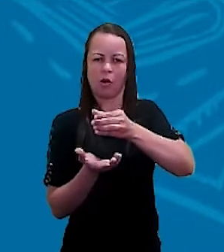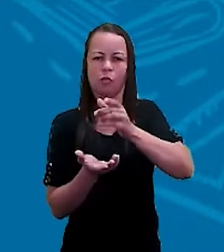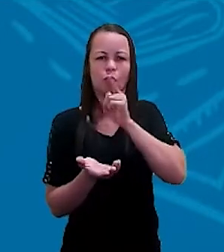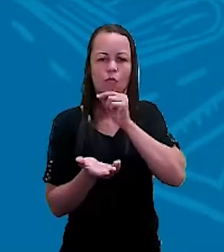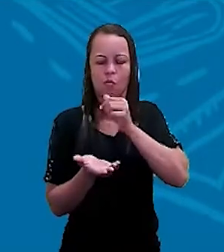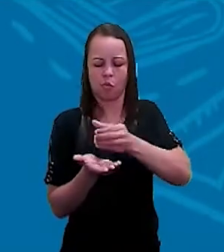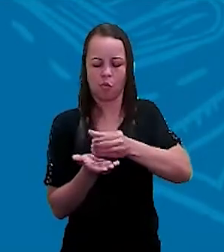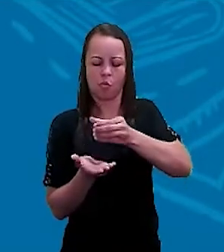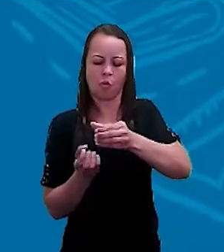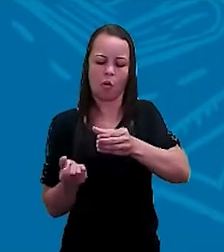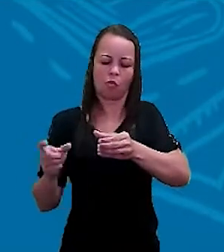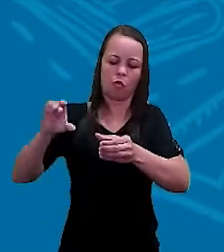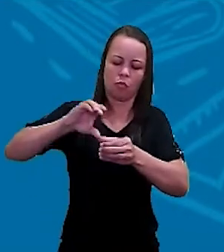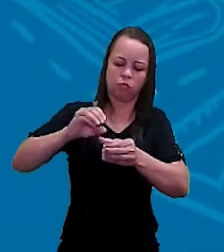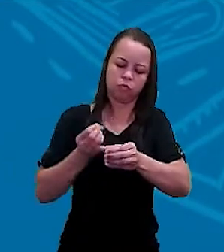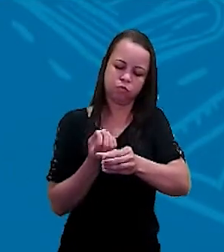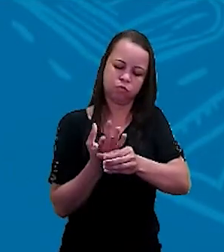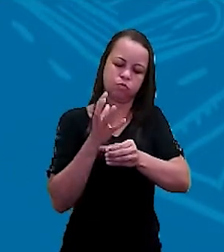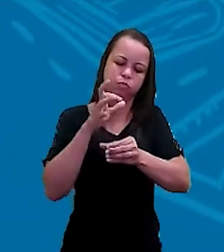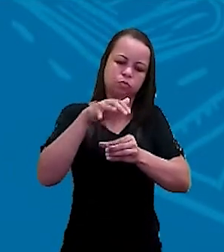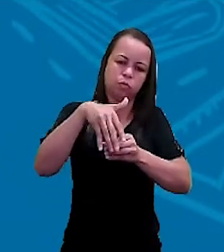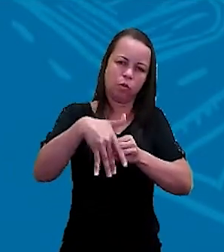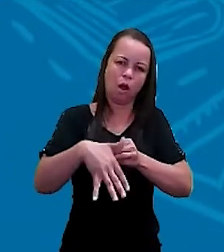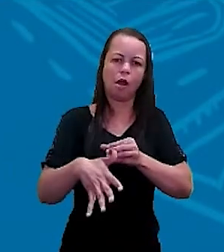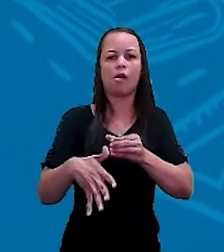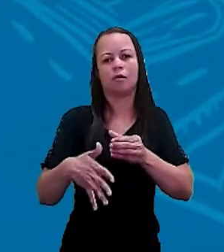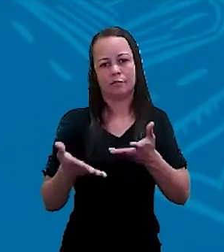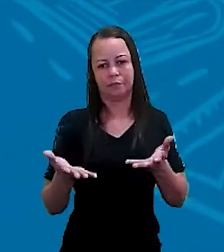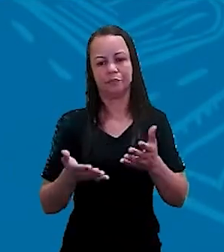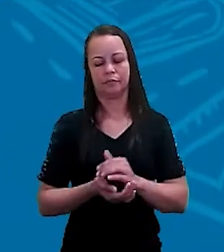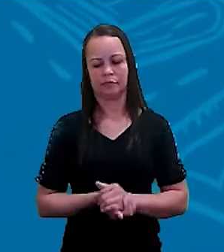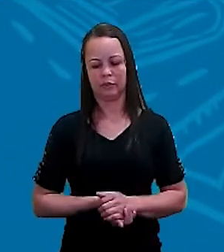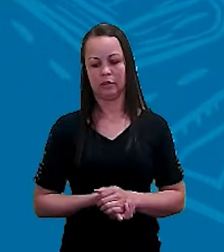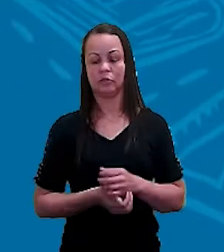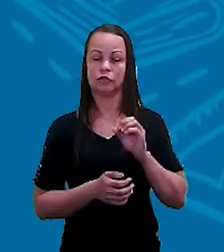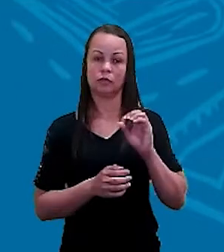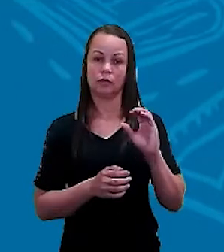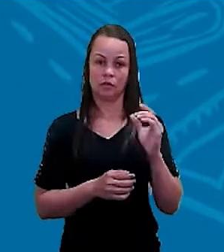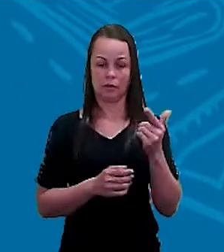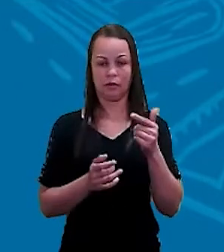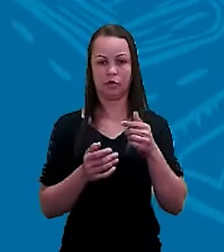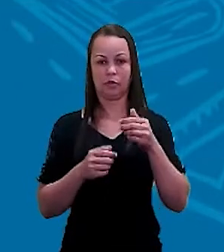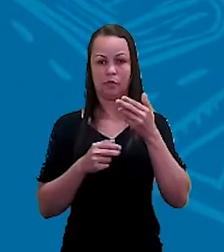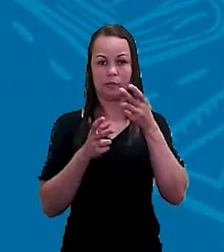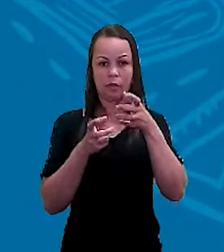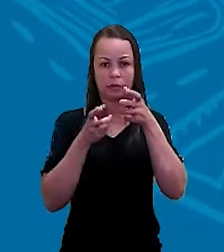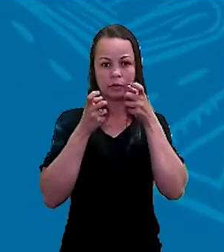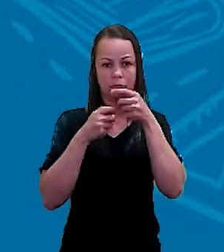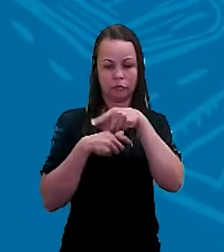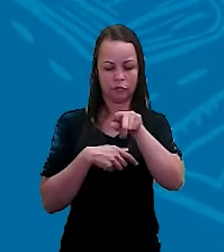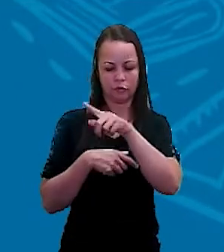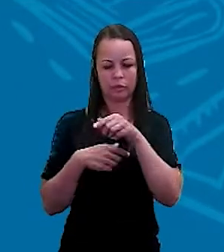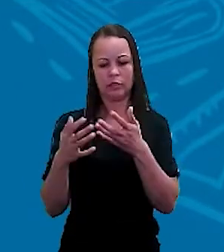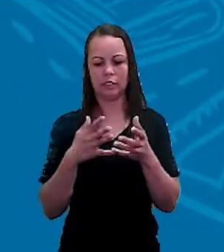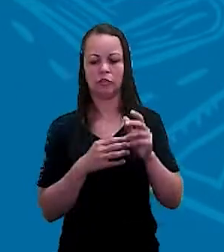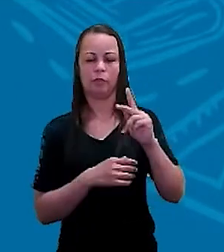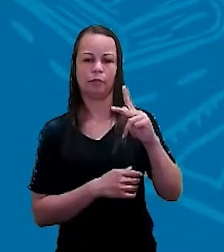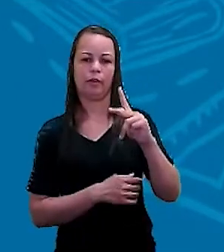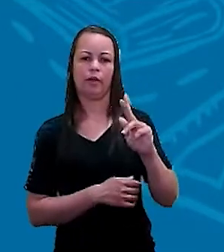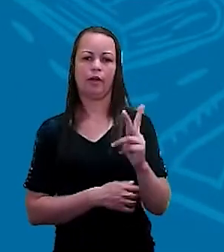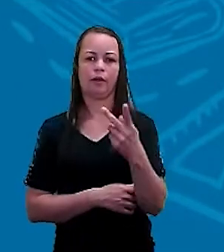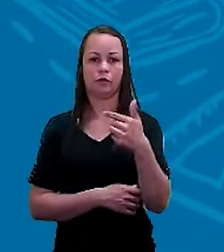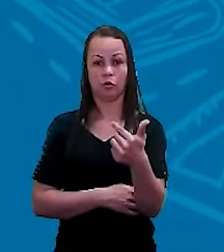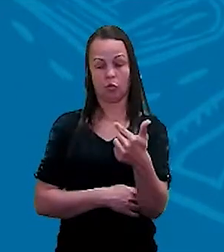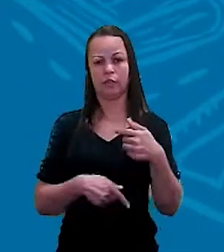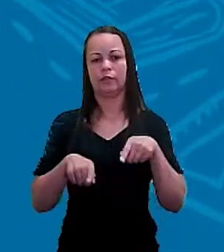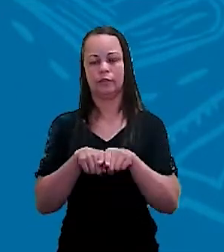dialoga com outros saberes. E claro, chamando a atenção de vocês, ó, pH 2, ação do ácido clorídrico e a pepsina que se